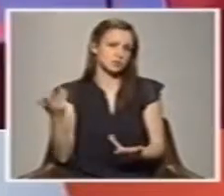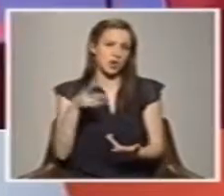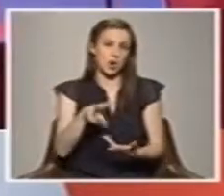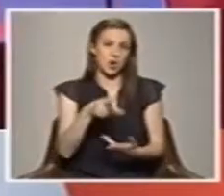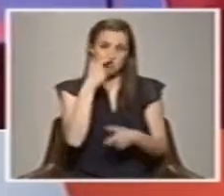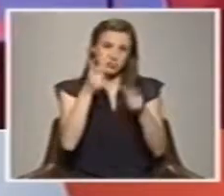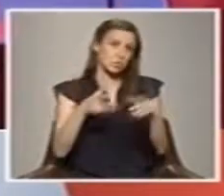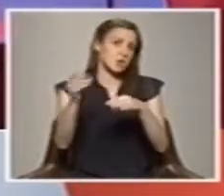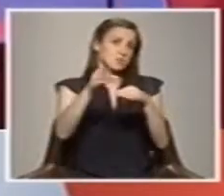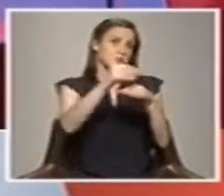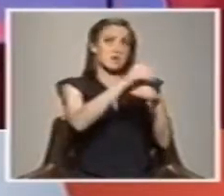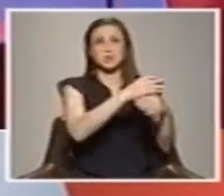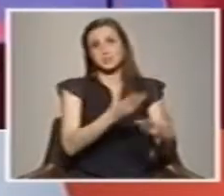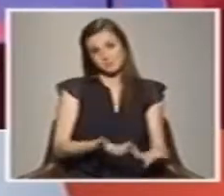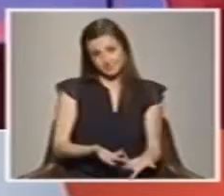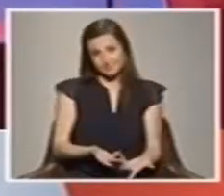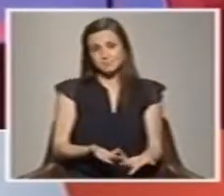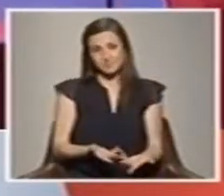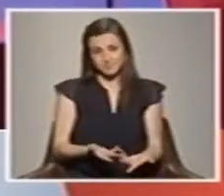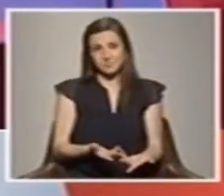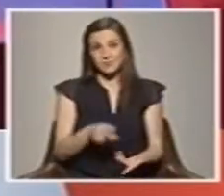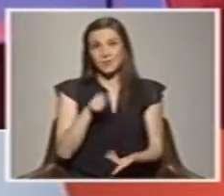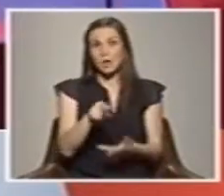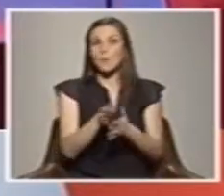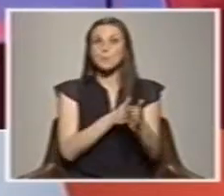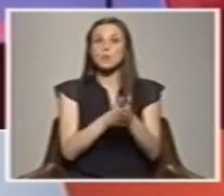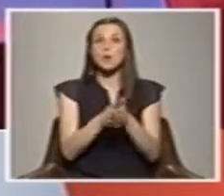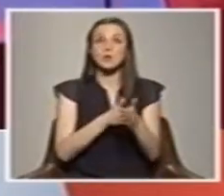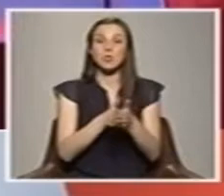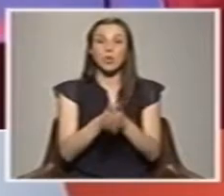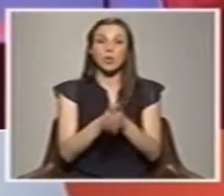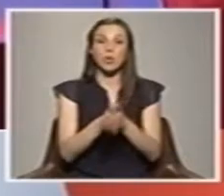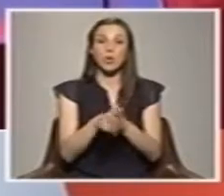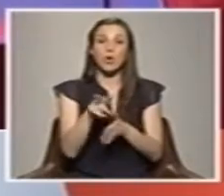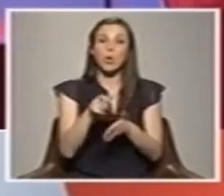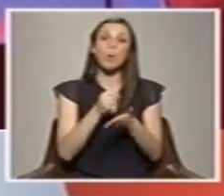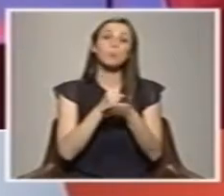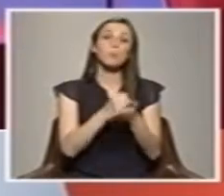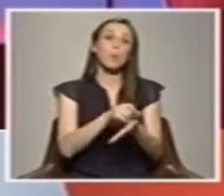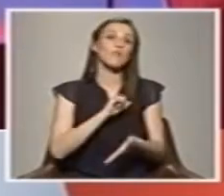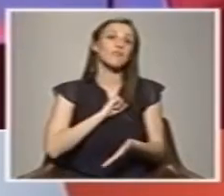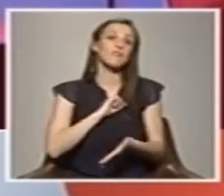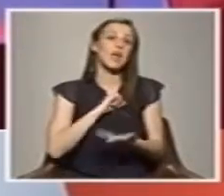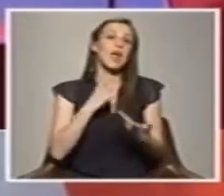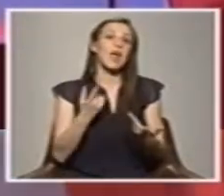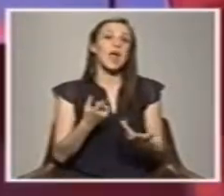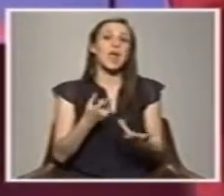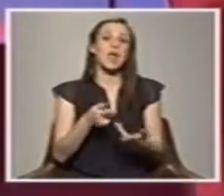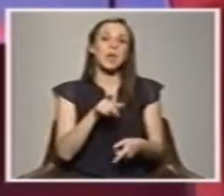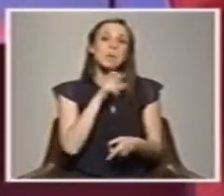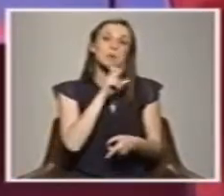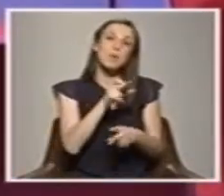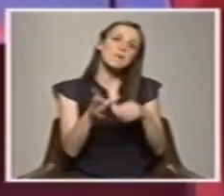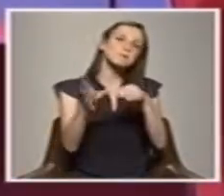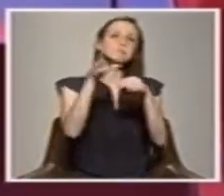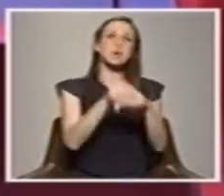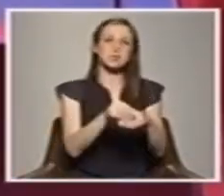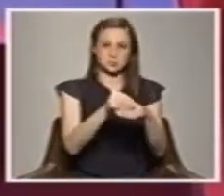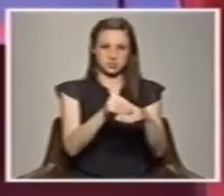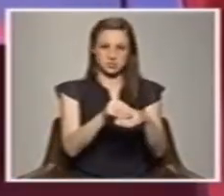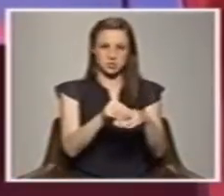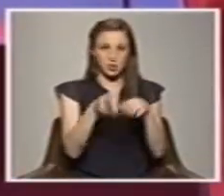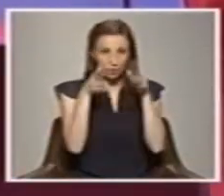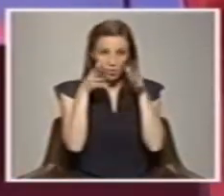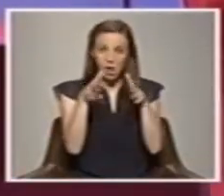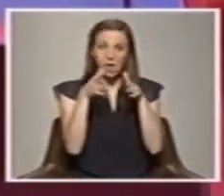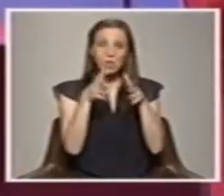mais. Usam estes excedentes, o nosso apoio é um complemento a respostas já existentes, muito focado,